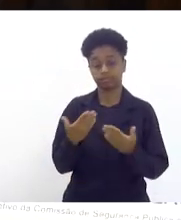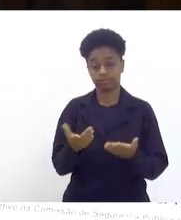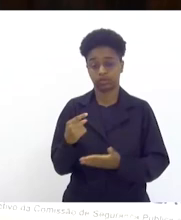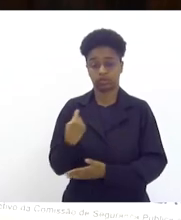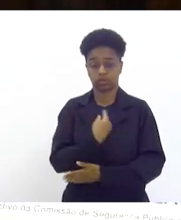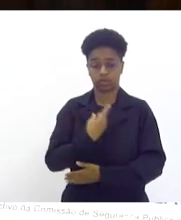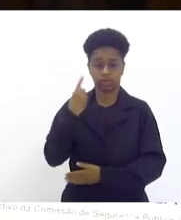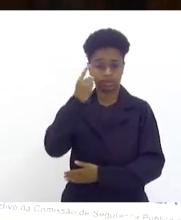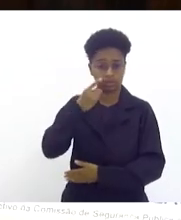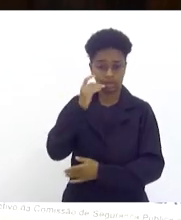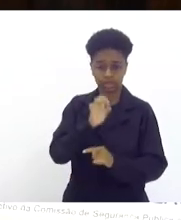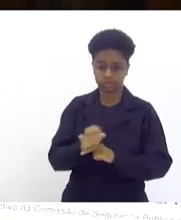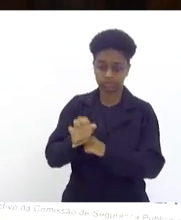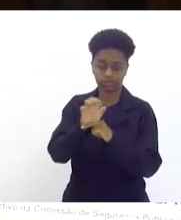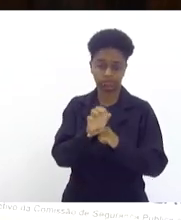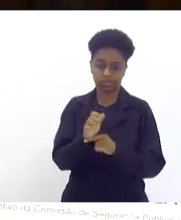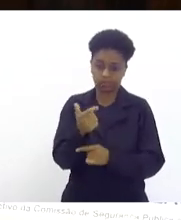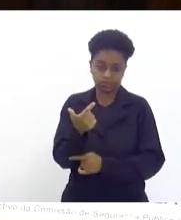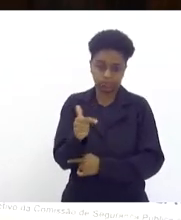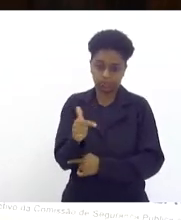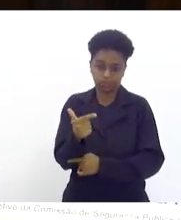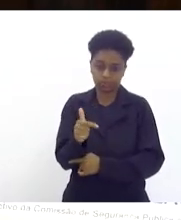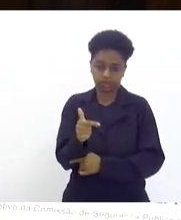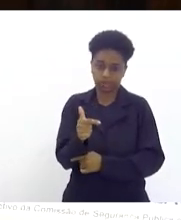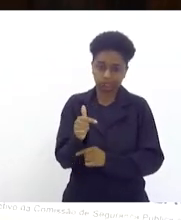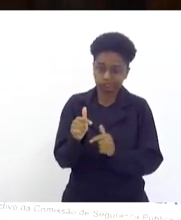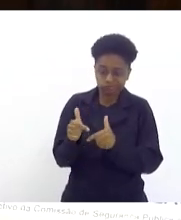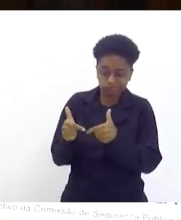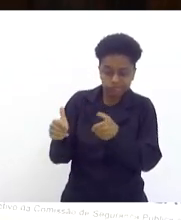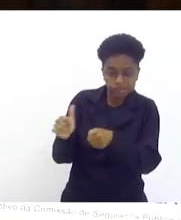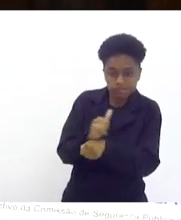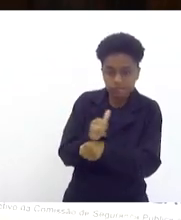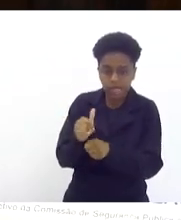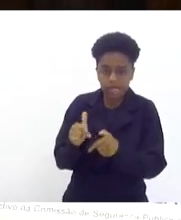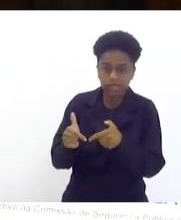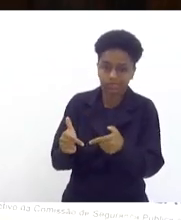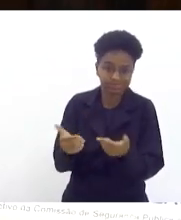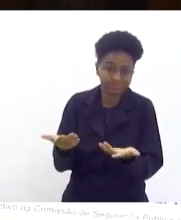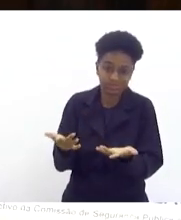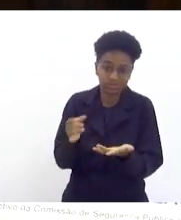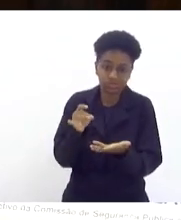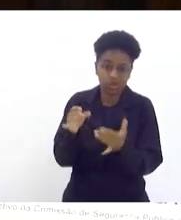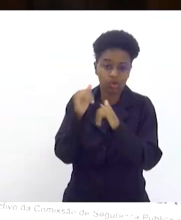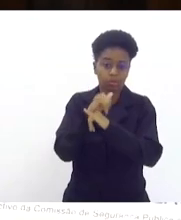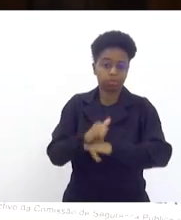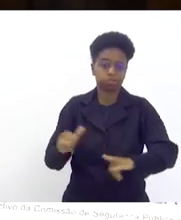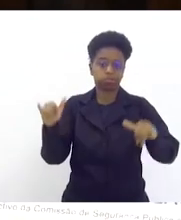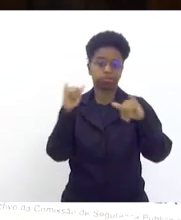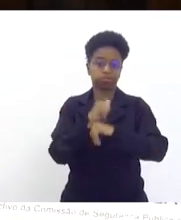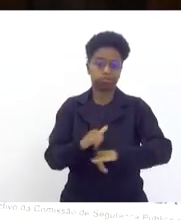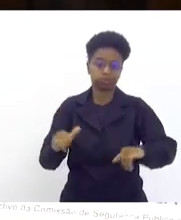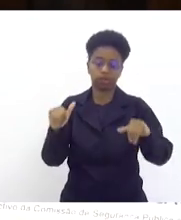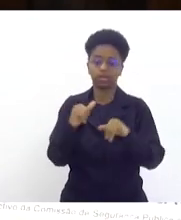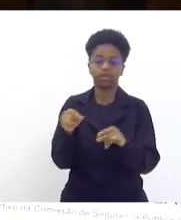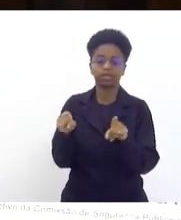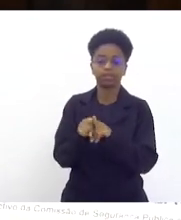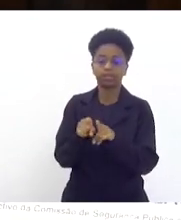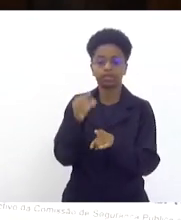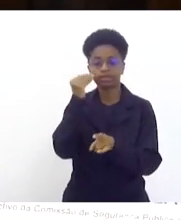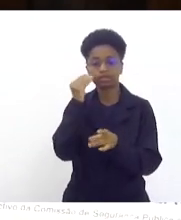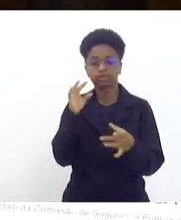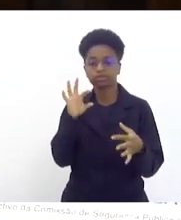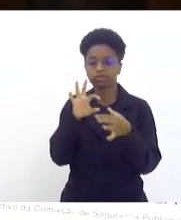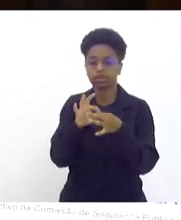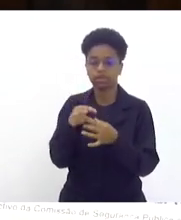como deputados estaduais não temos grandes medidas adotar nesse sentido a não ser ficar reverberando aqui e ter o casamento com